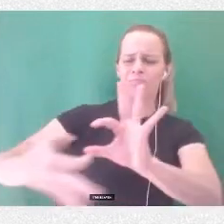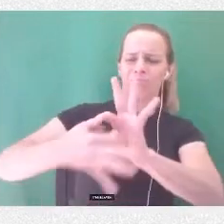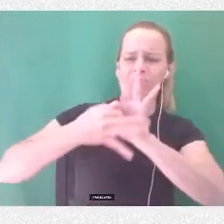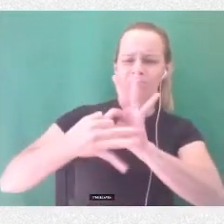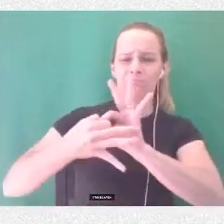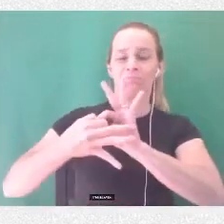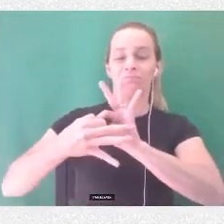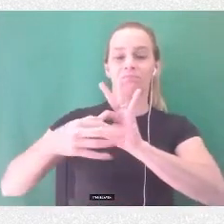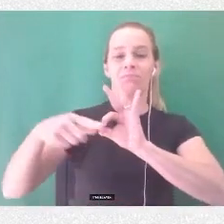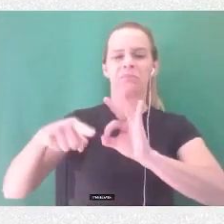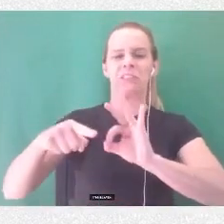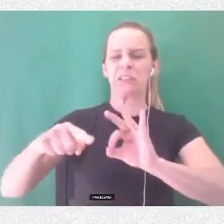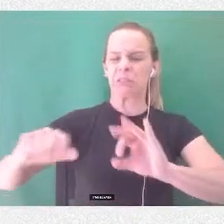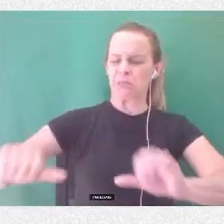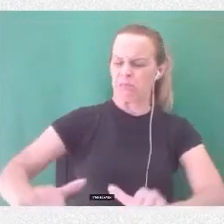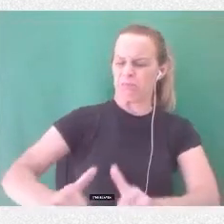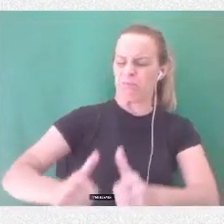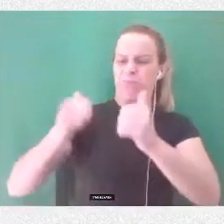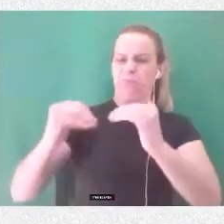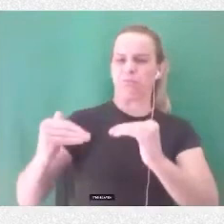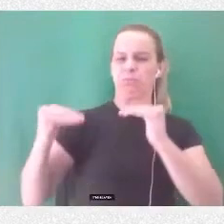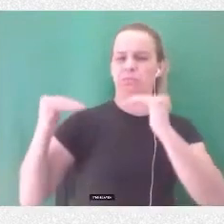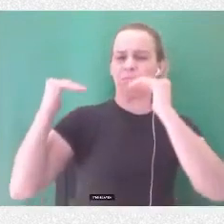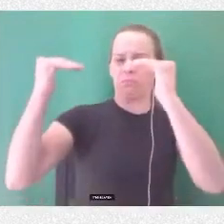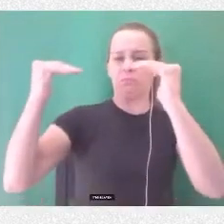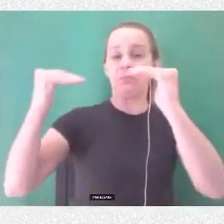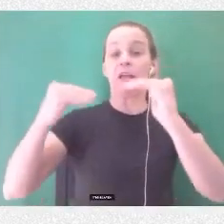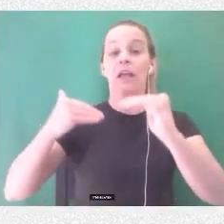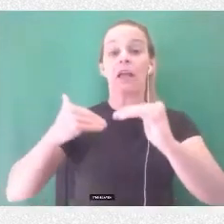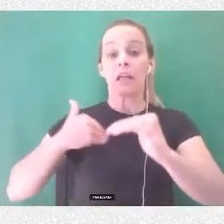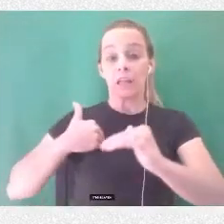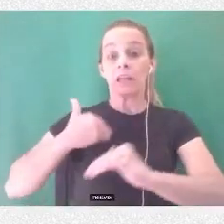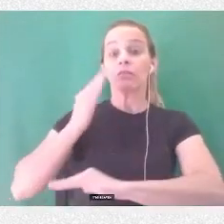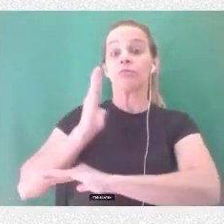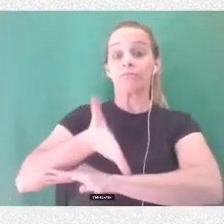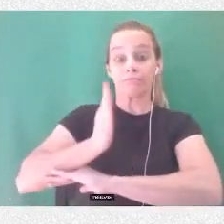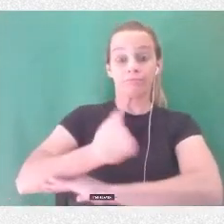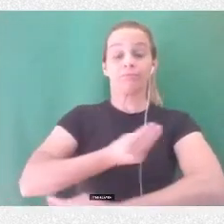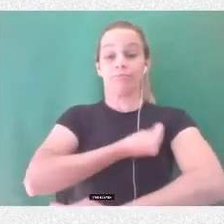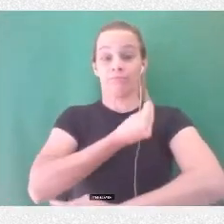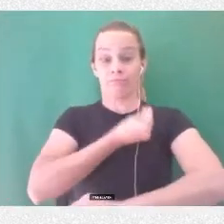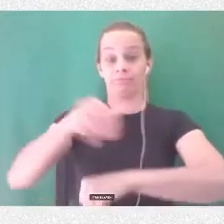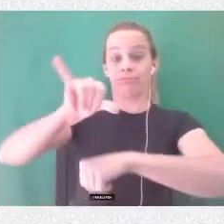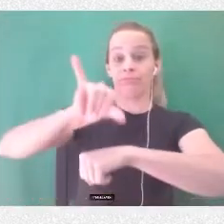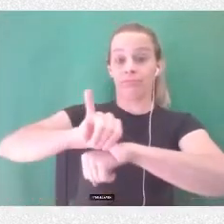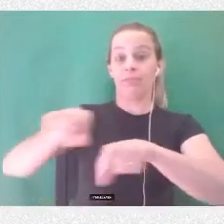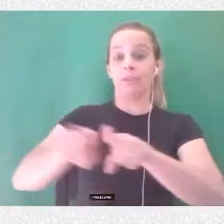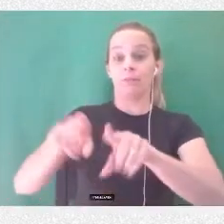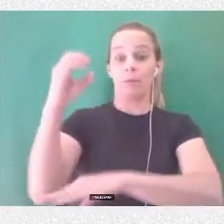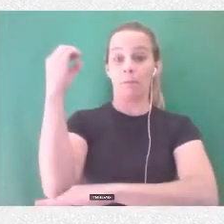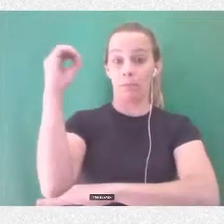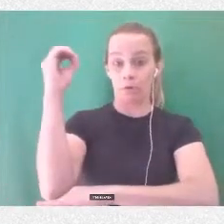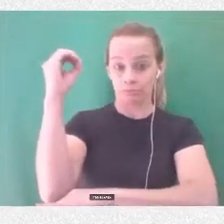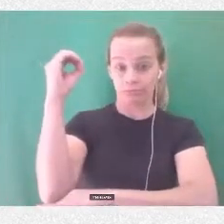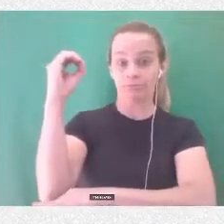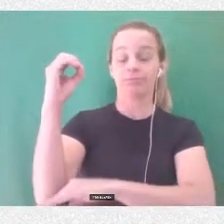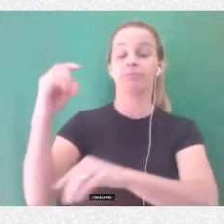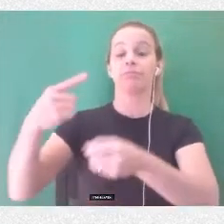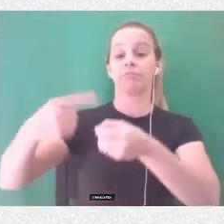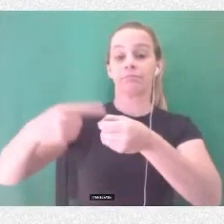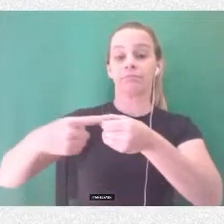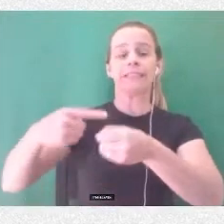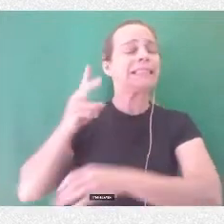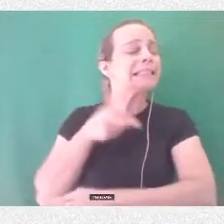tamanha envergadura, que quando estive por um instante vivendo na capital, em Porto Alegre, tínhamos sempre um